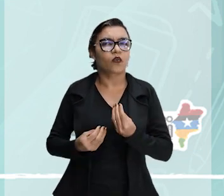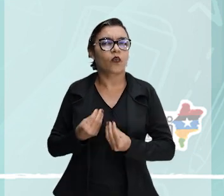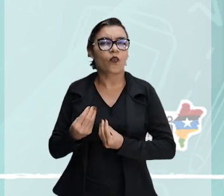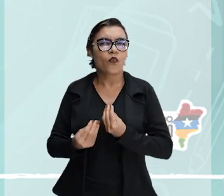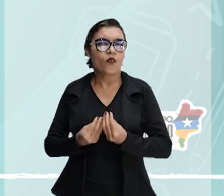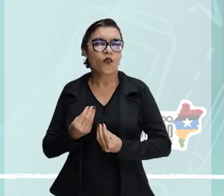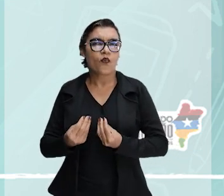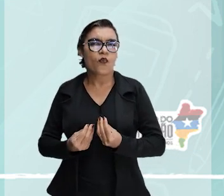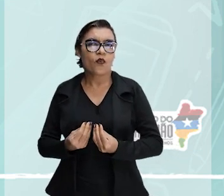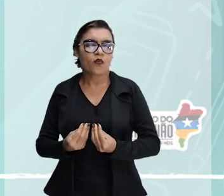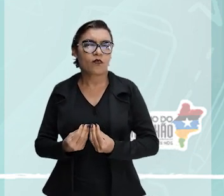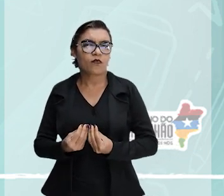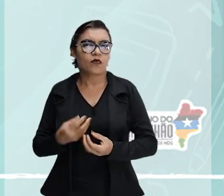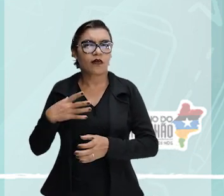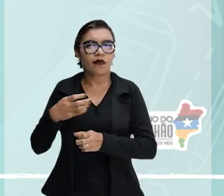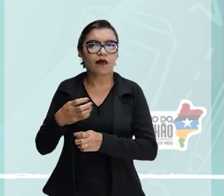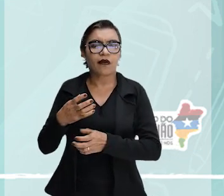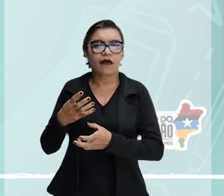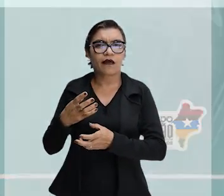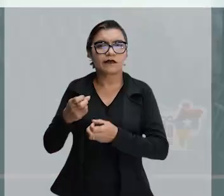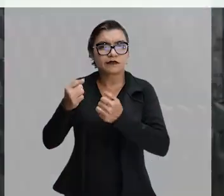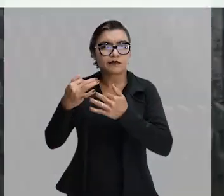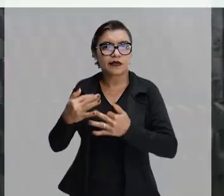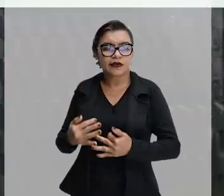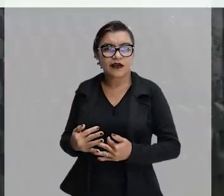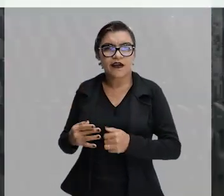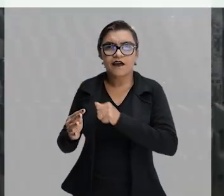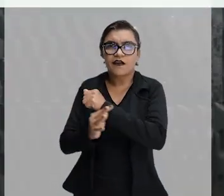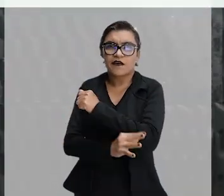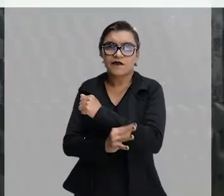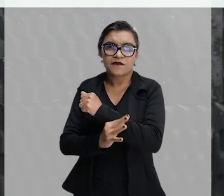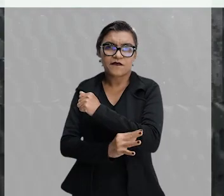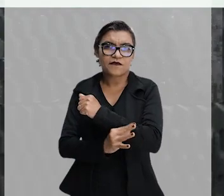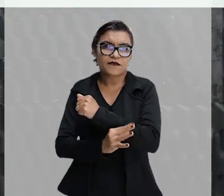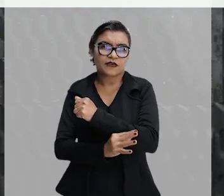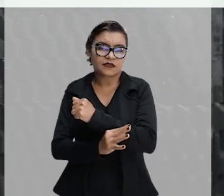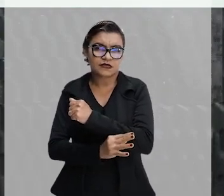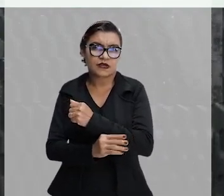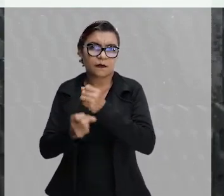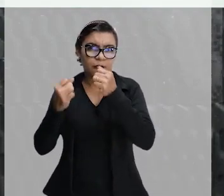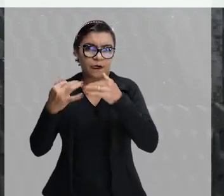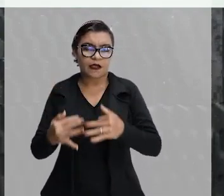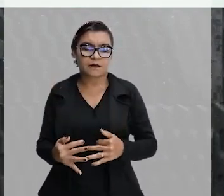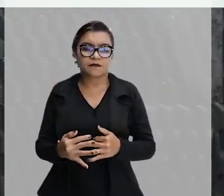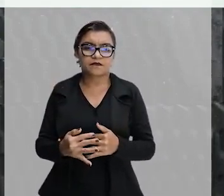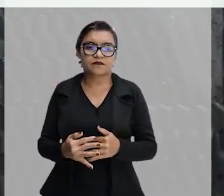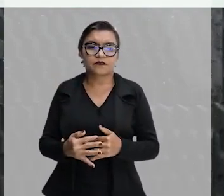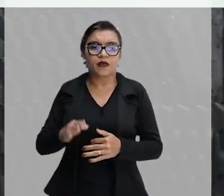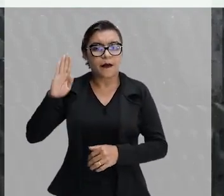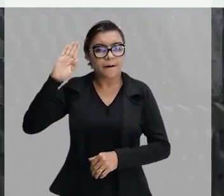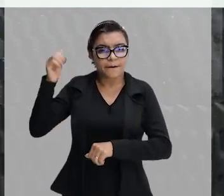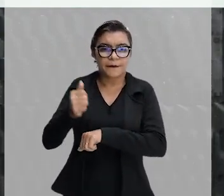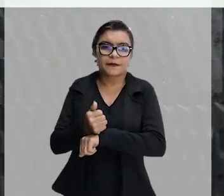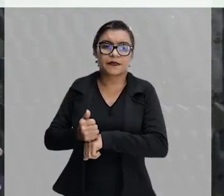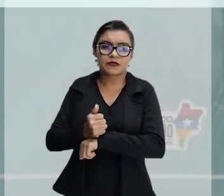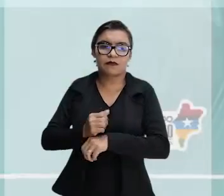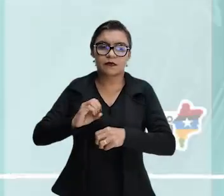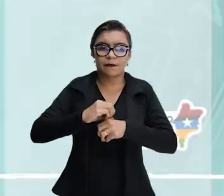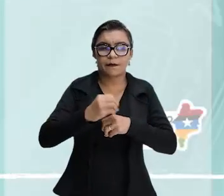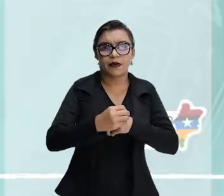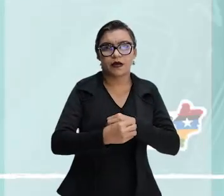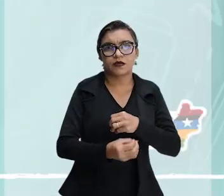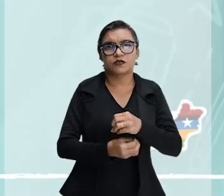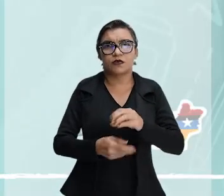que diz a física clássica quanto a essas principais partículas